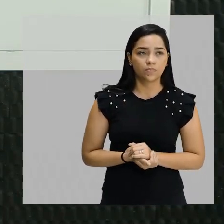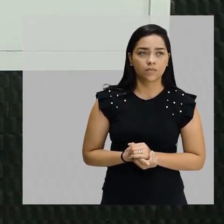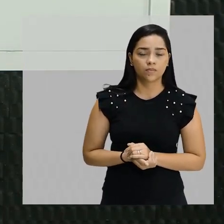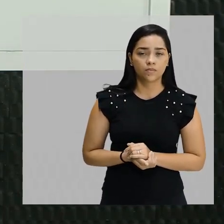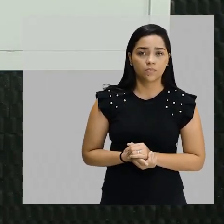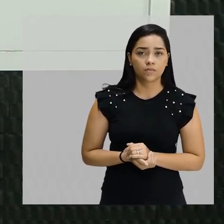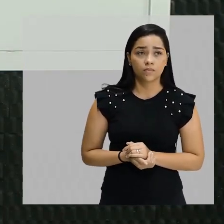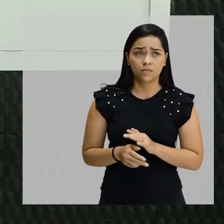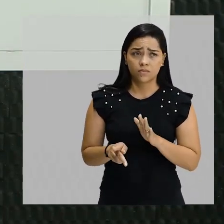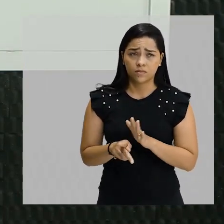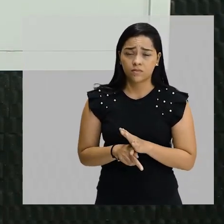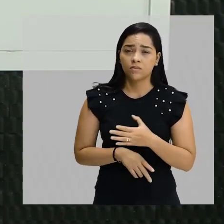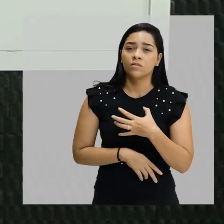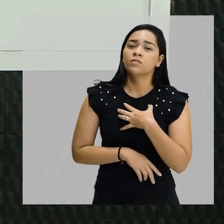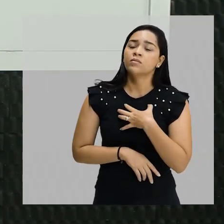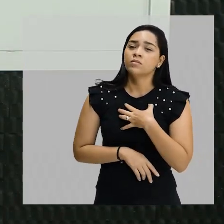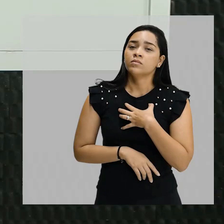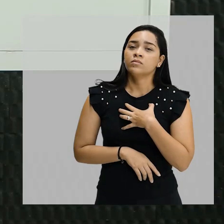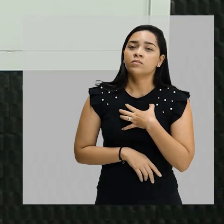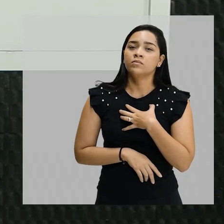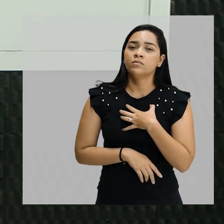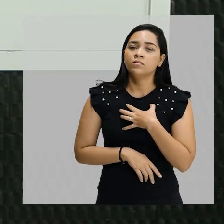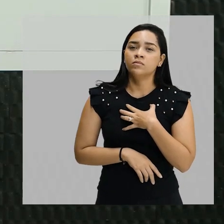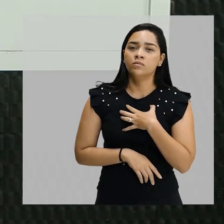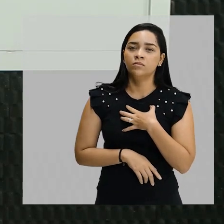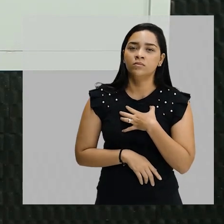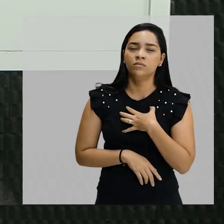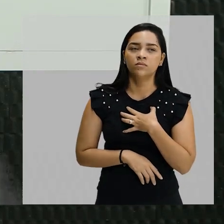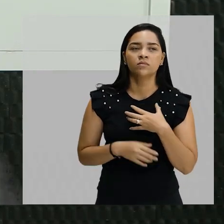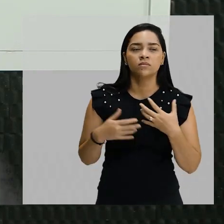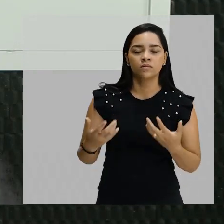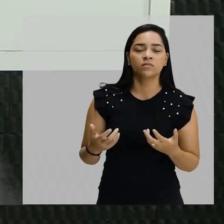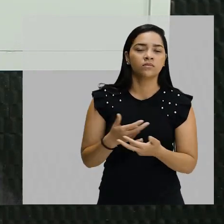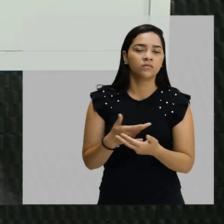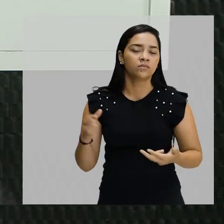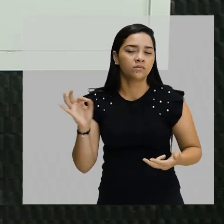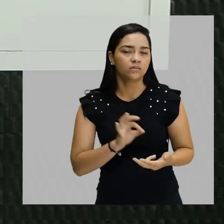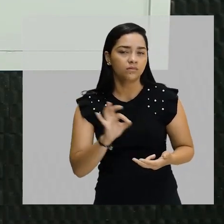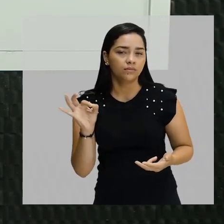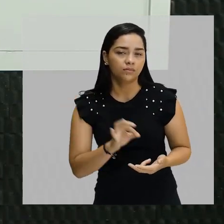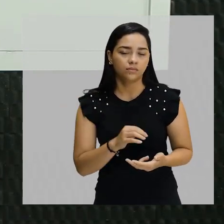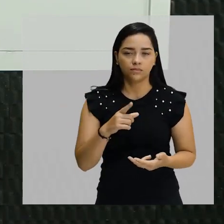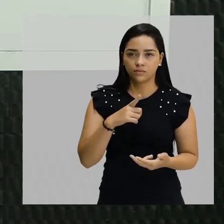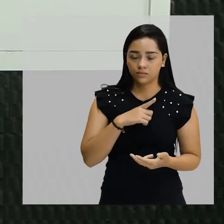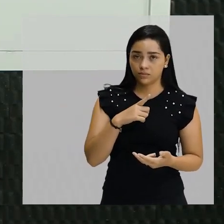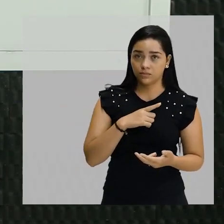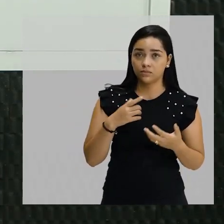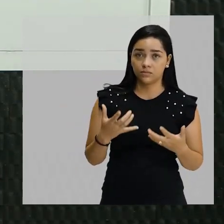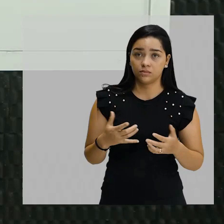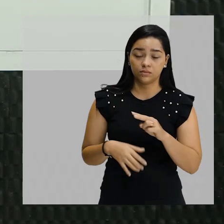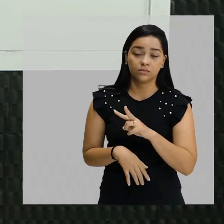Dos sentidos Então veja só os dados que os sentidos ok